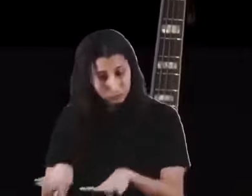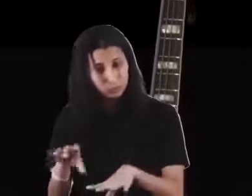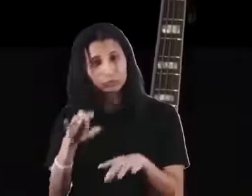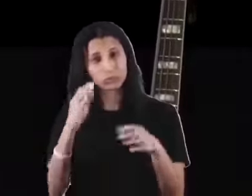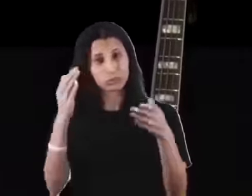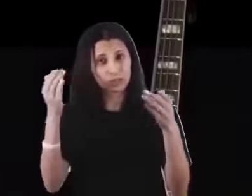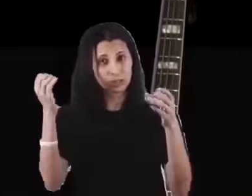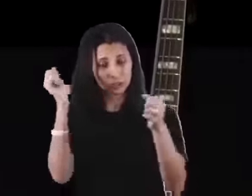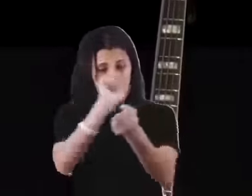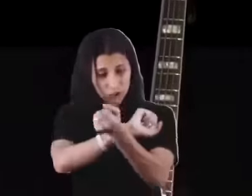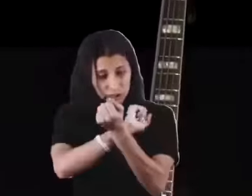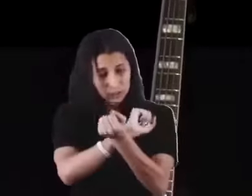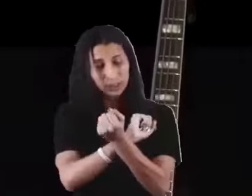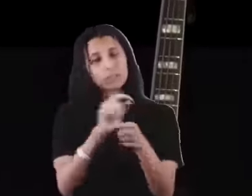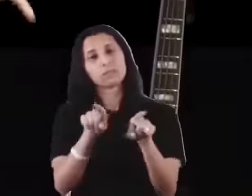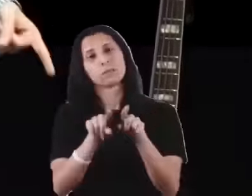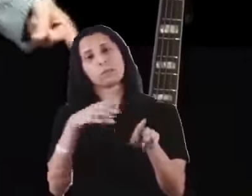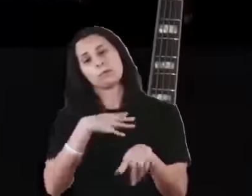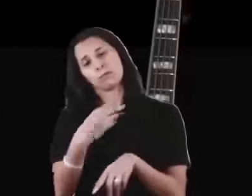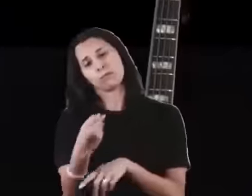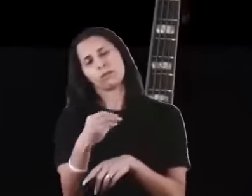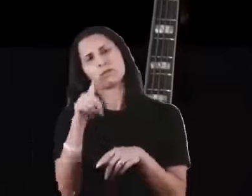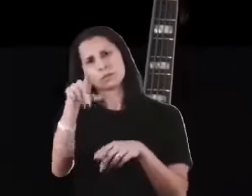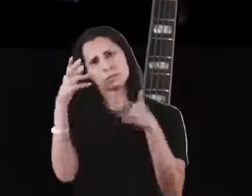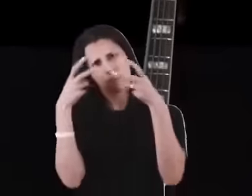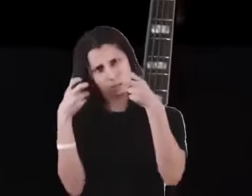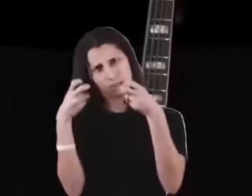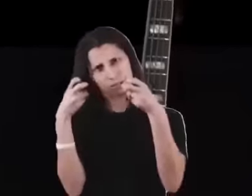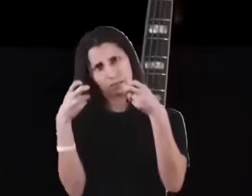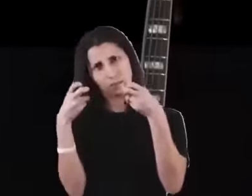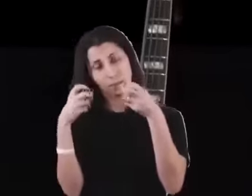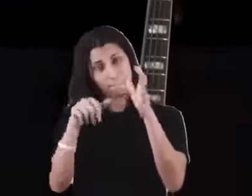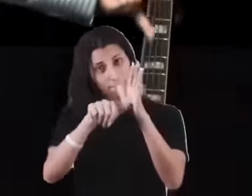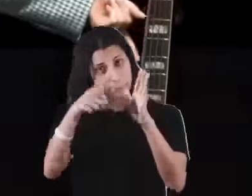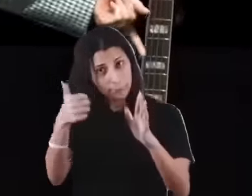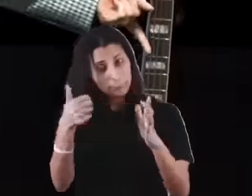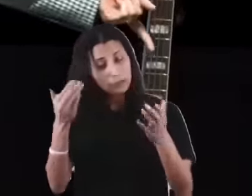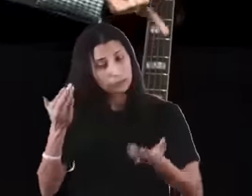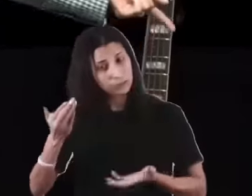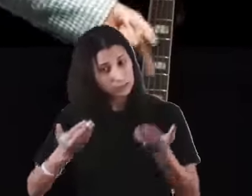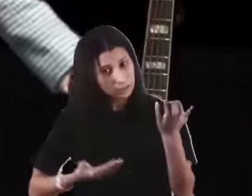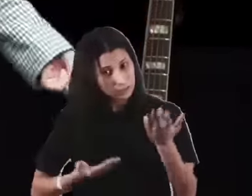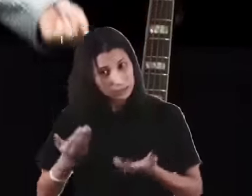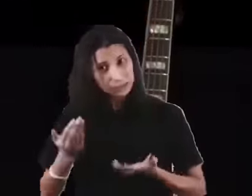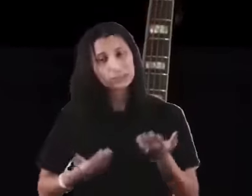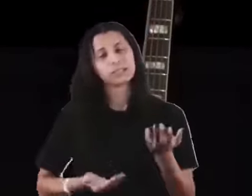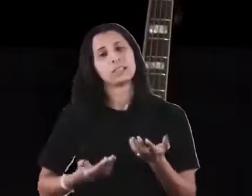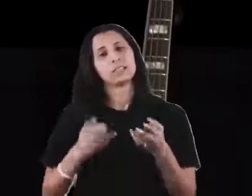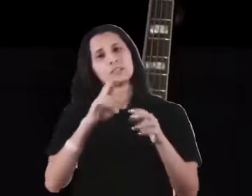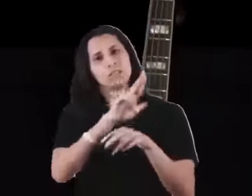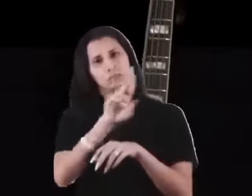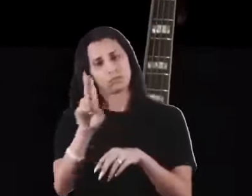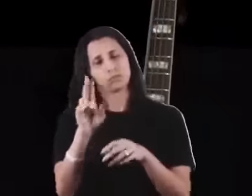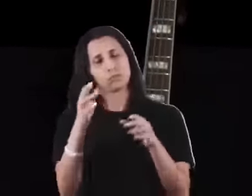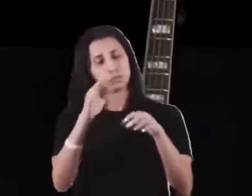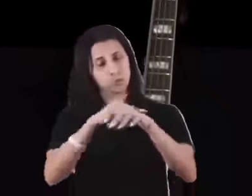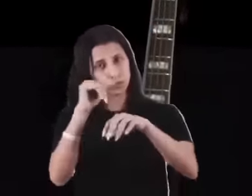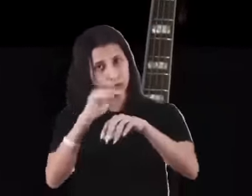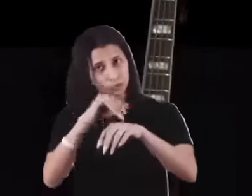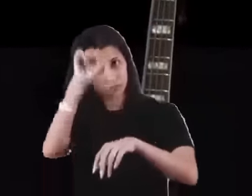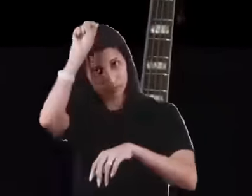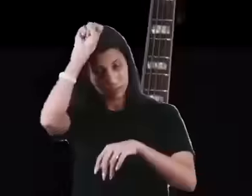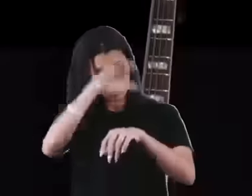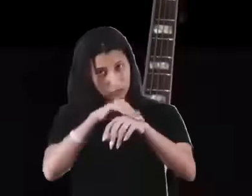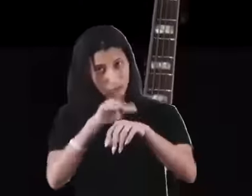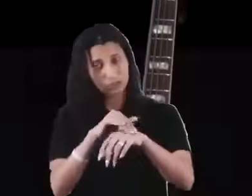perceba que no começo da história Sarah chama ela de serva depois chama de escada nem